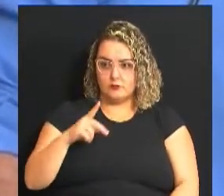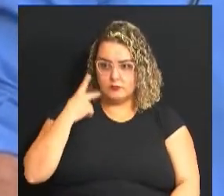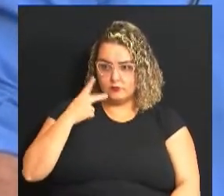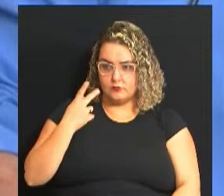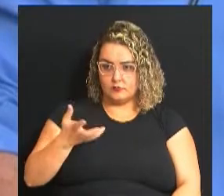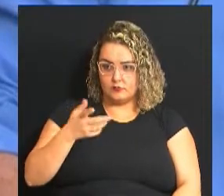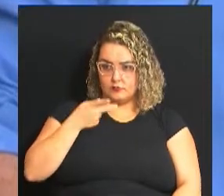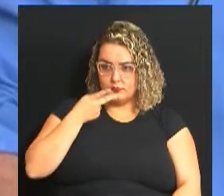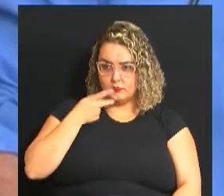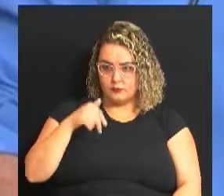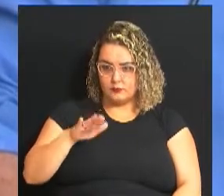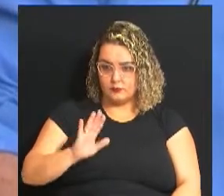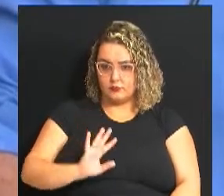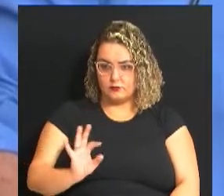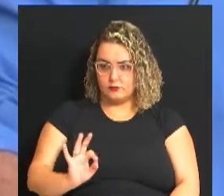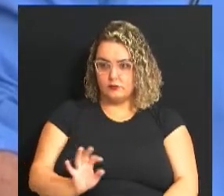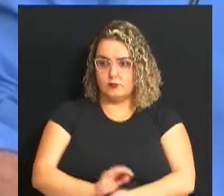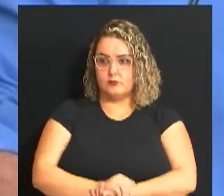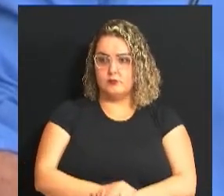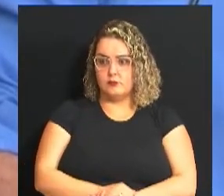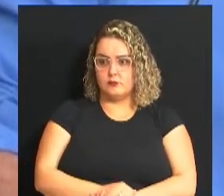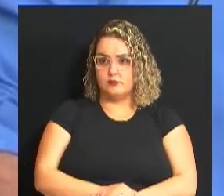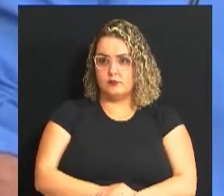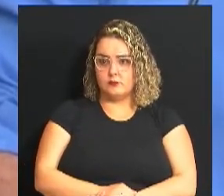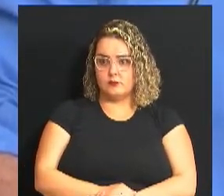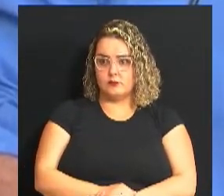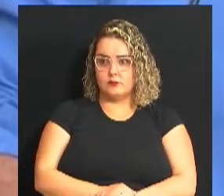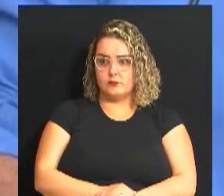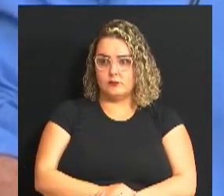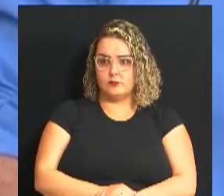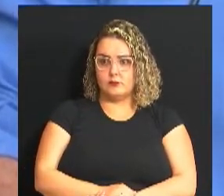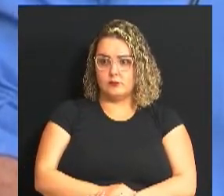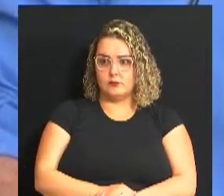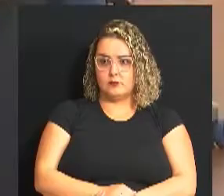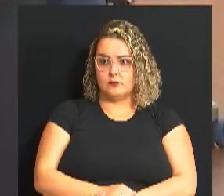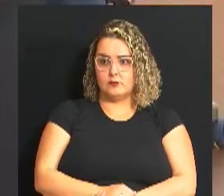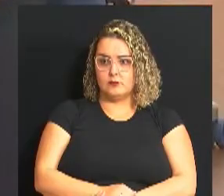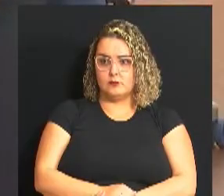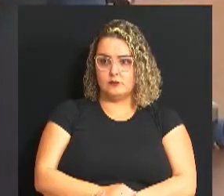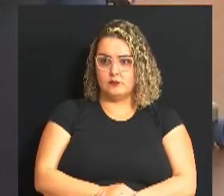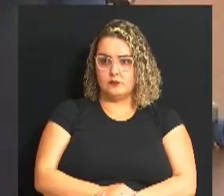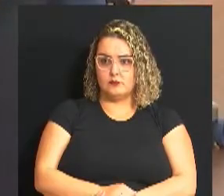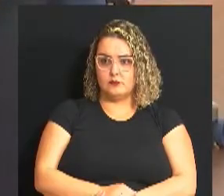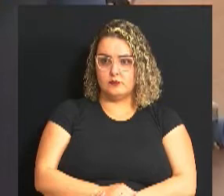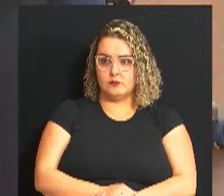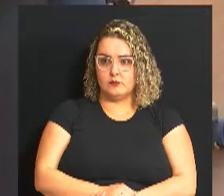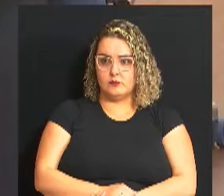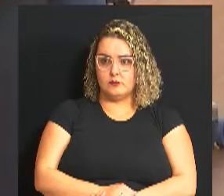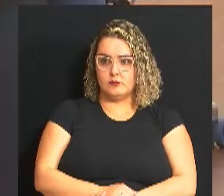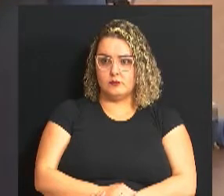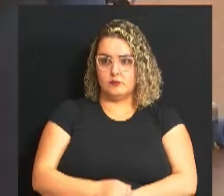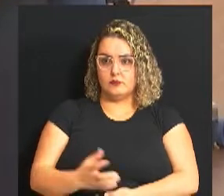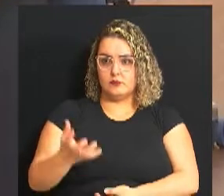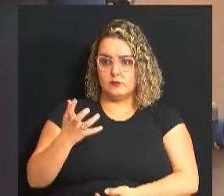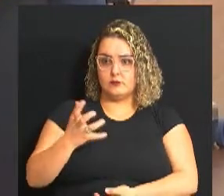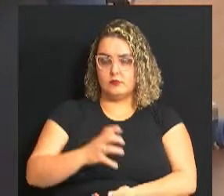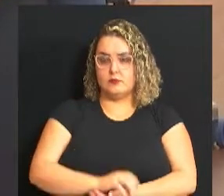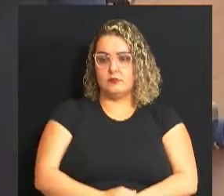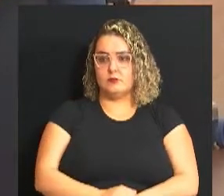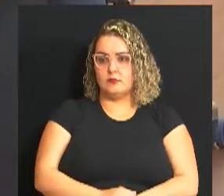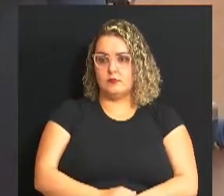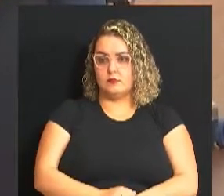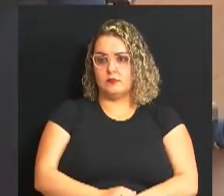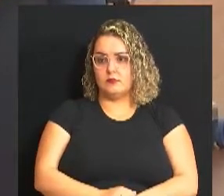coisa mais? Pois não, vereadora. A palavra está contigo. Não, eu queria apenas...